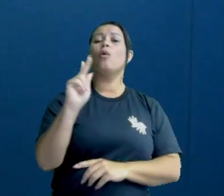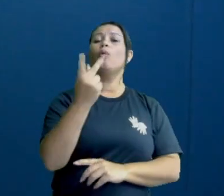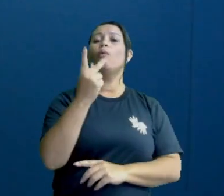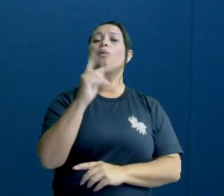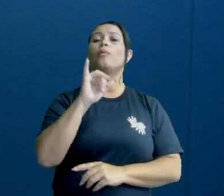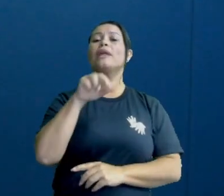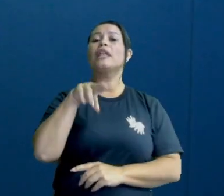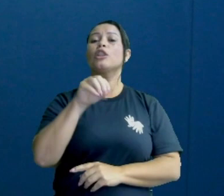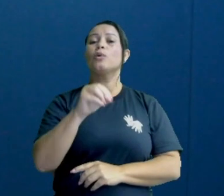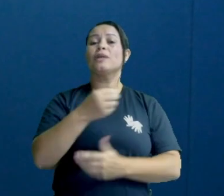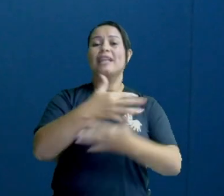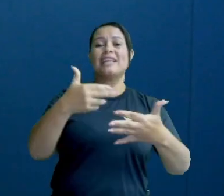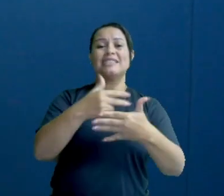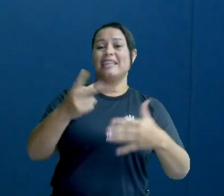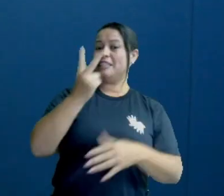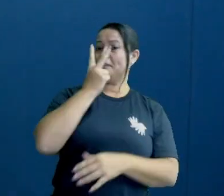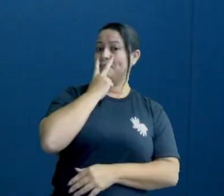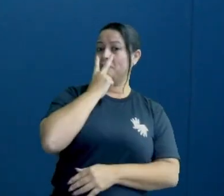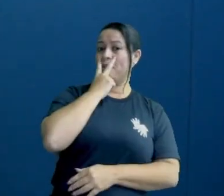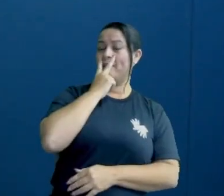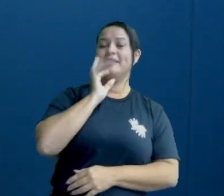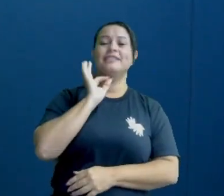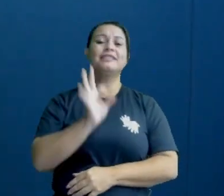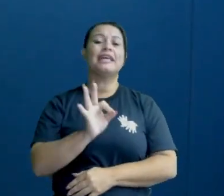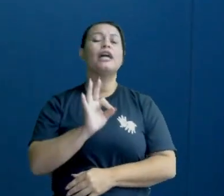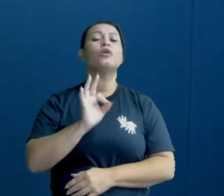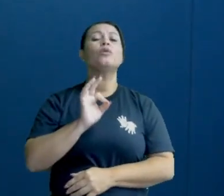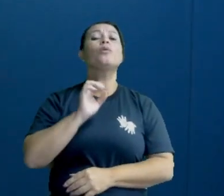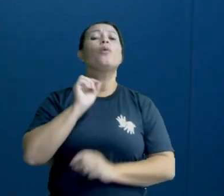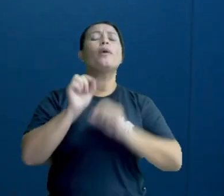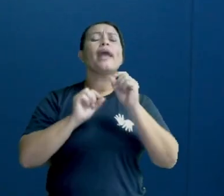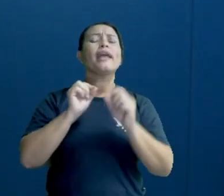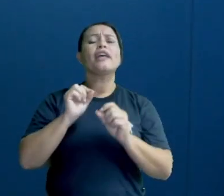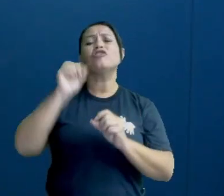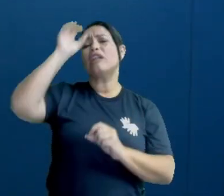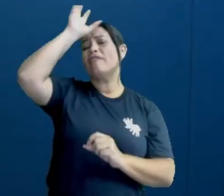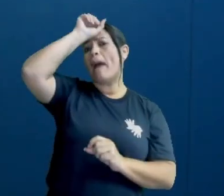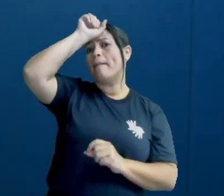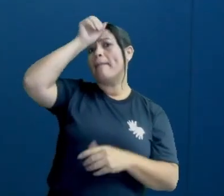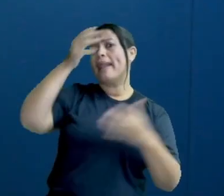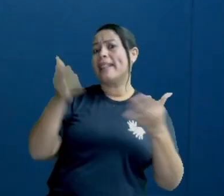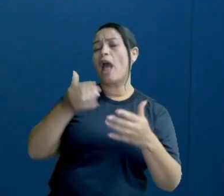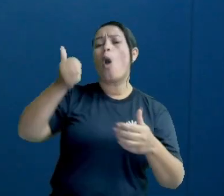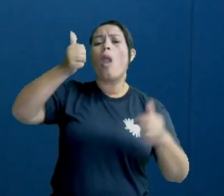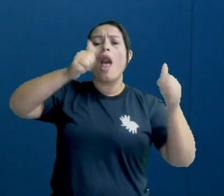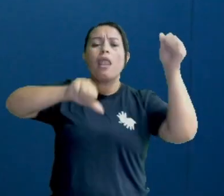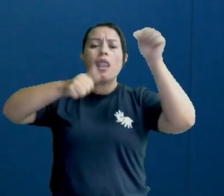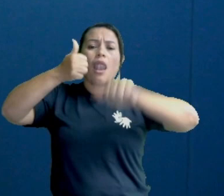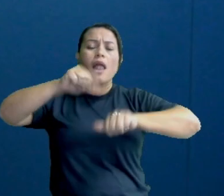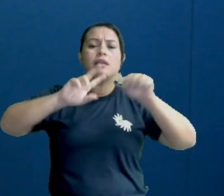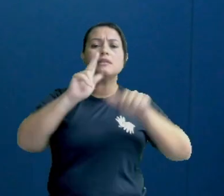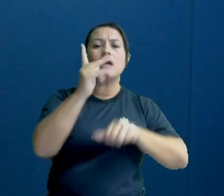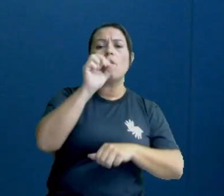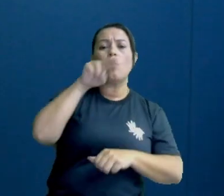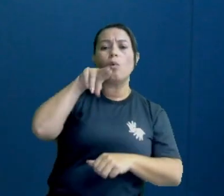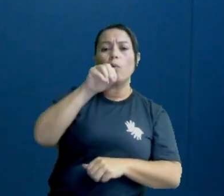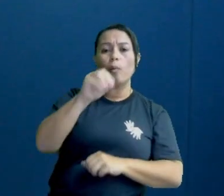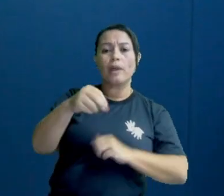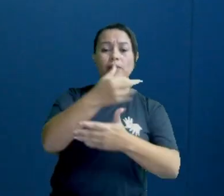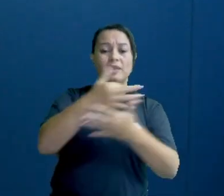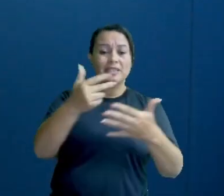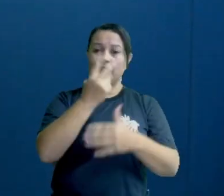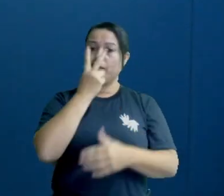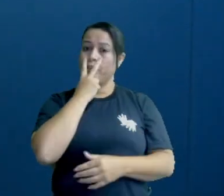da cidade da Vitória de Santo Antão. E a expectativa de aprendizagem é analisar o hino da cidade da Vitória de